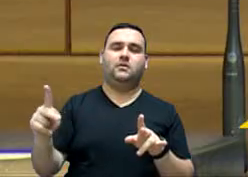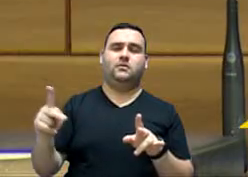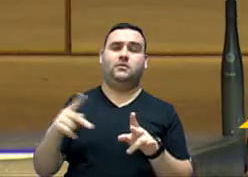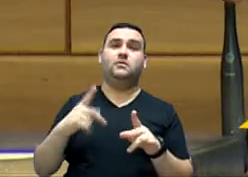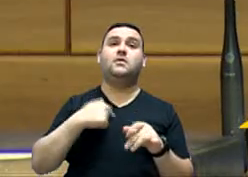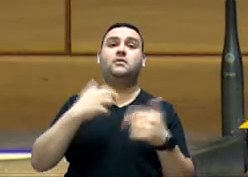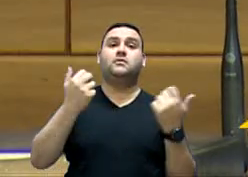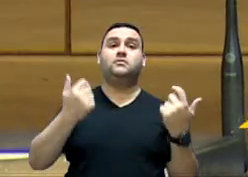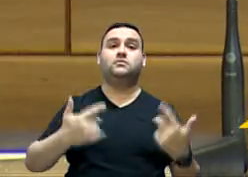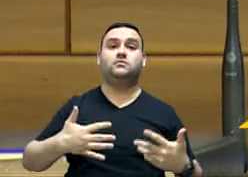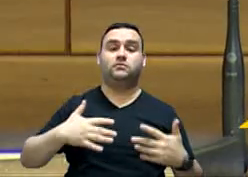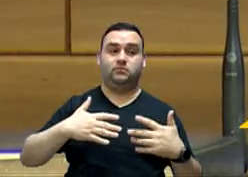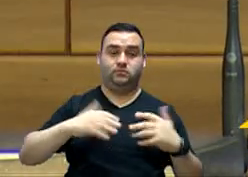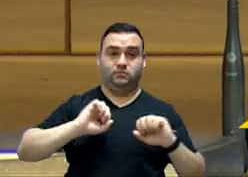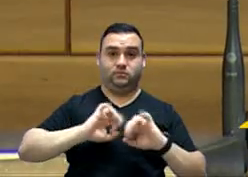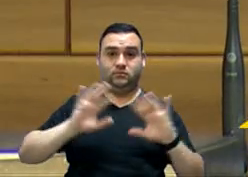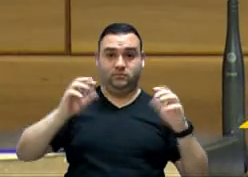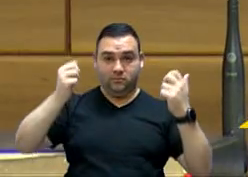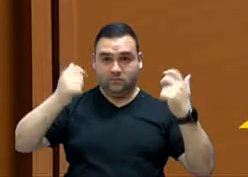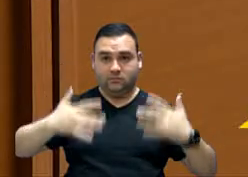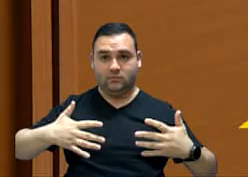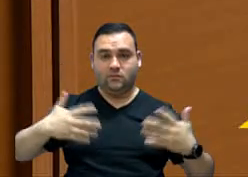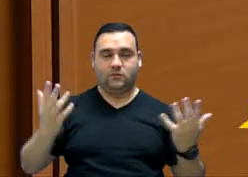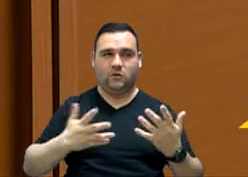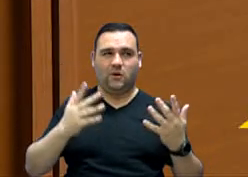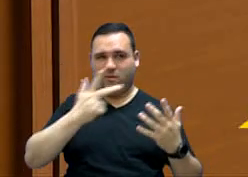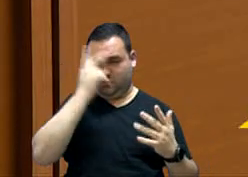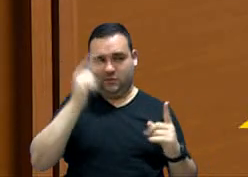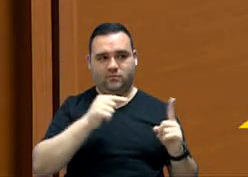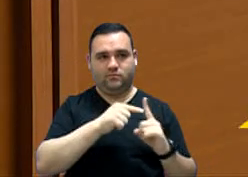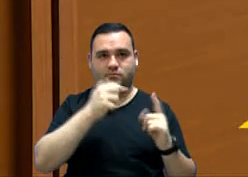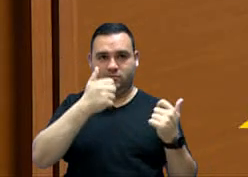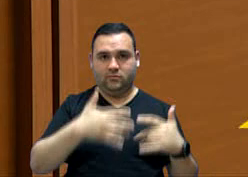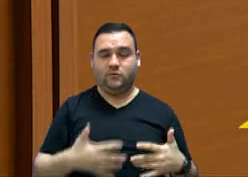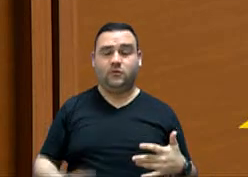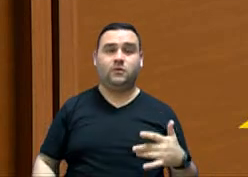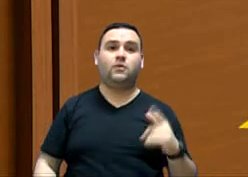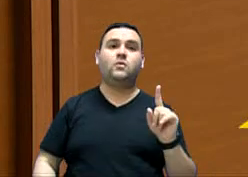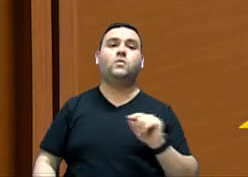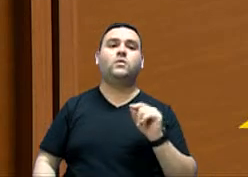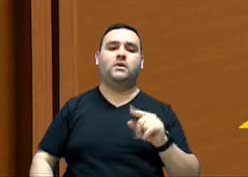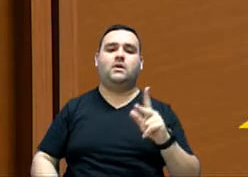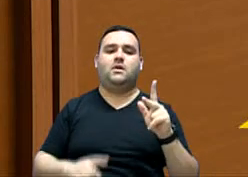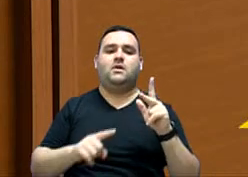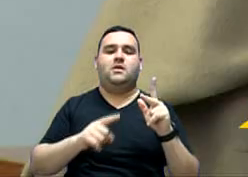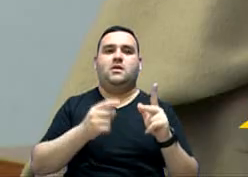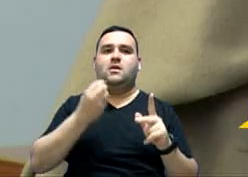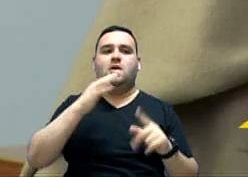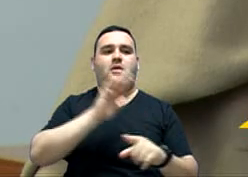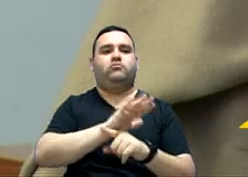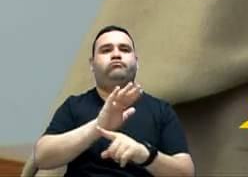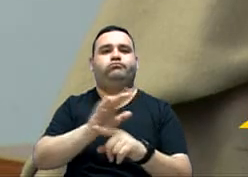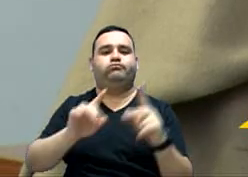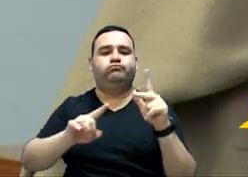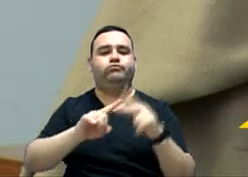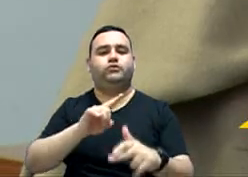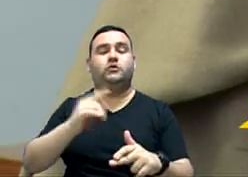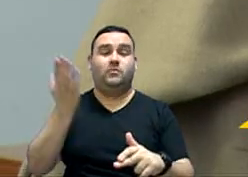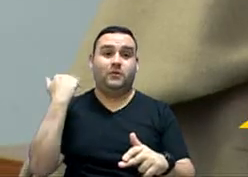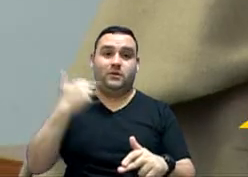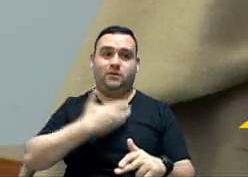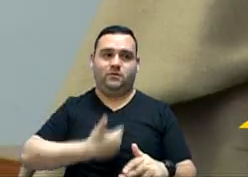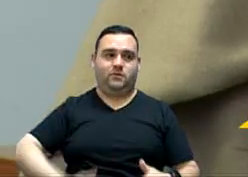secretário. E esclarecer, já que foi levantado aqui na casa, a questão do corte dos benefícios. No